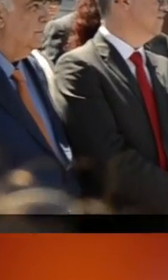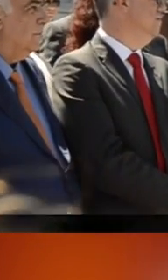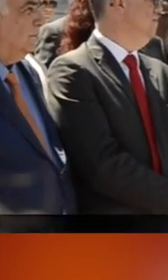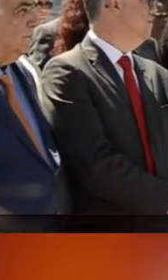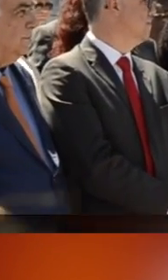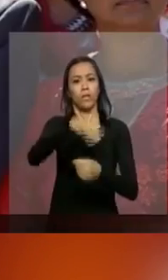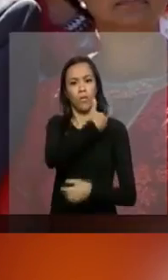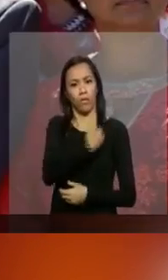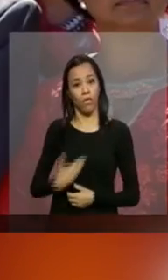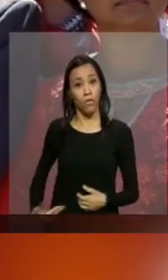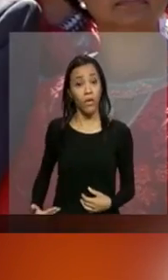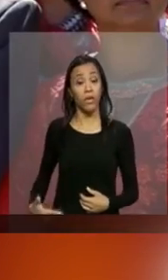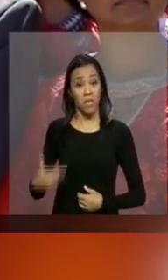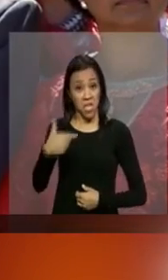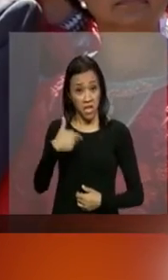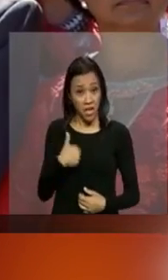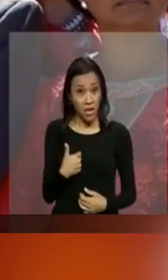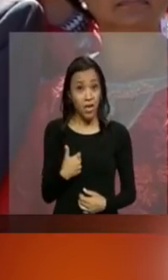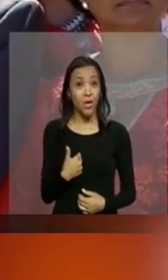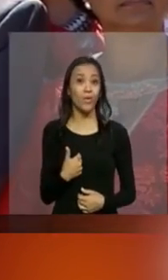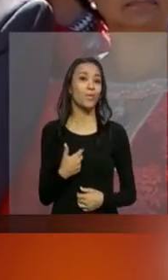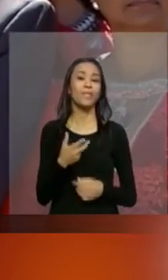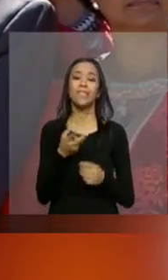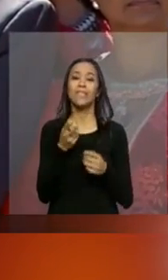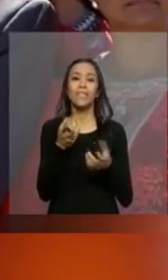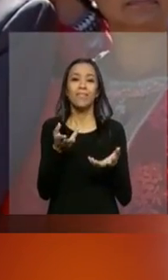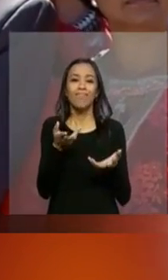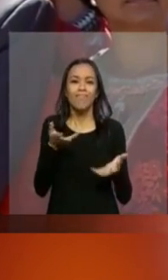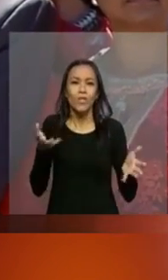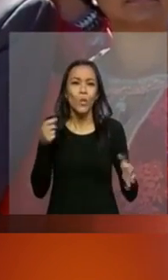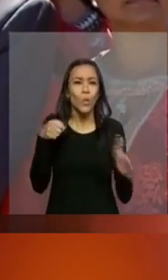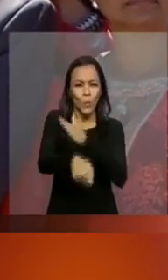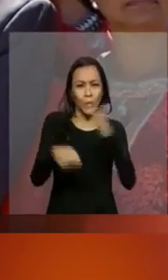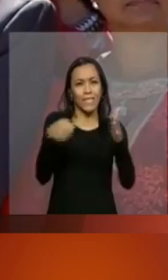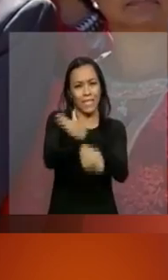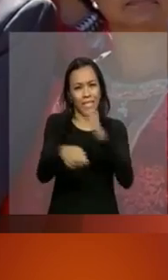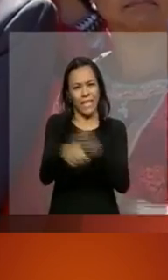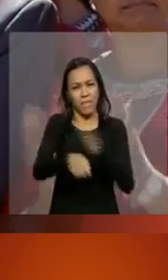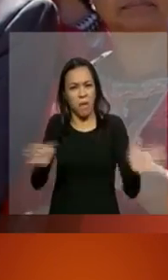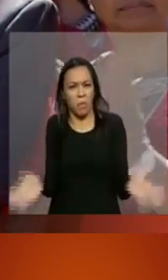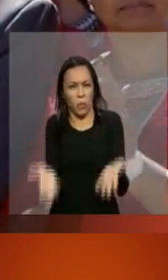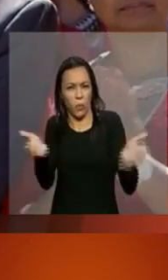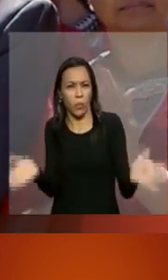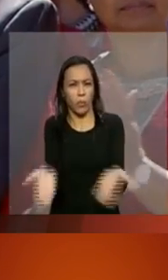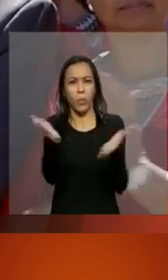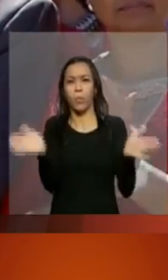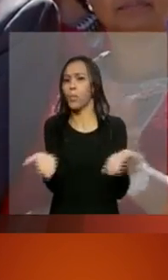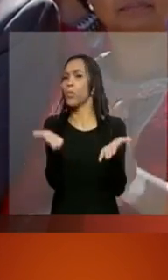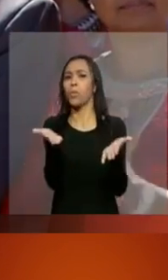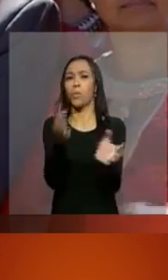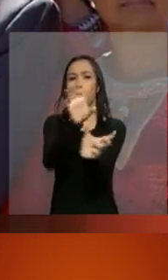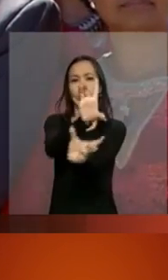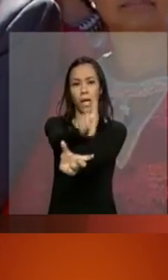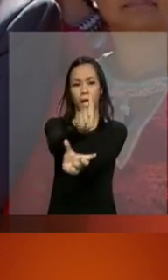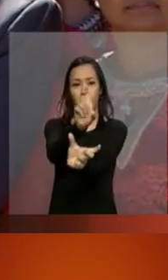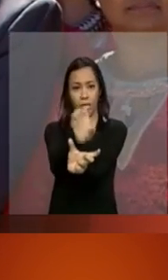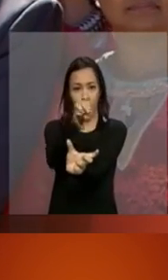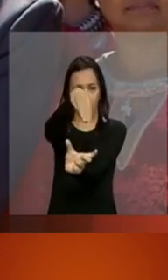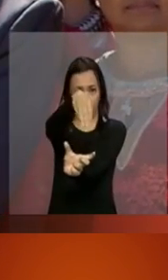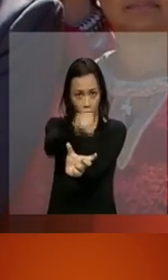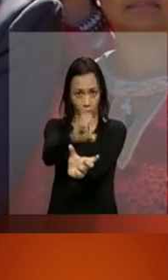governo, de ter sido fiadora da democracia. Fui fiadora, sim, no meu